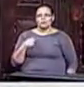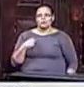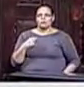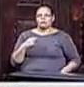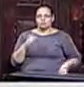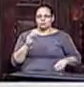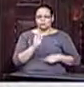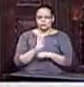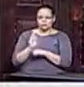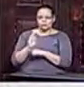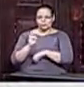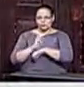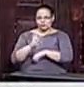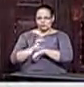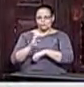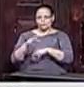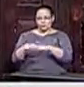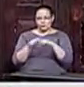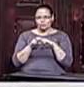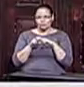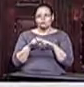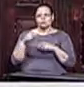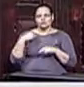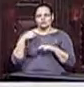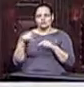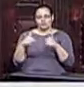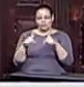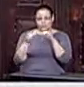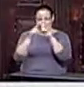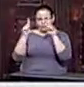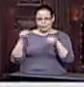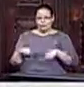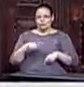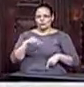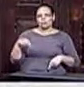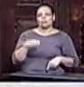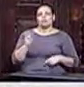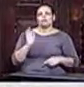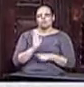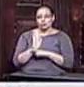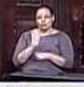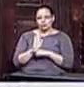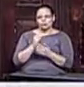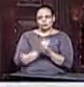Estado, portanto, em favor dos servidores, em favor do que nós viemos defendendo. Desde o